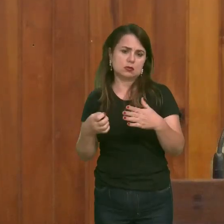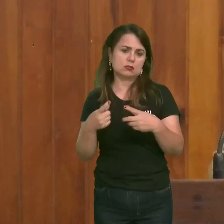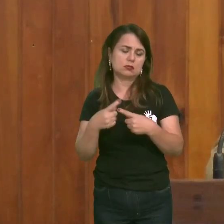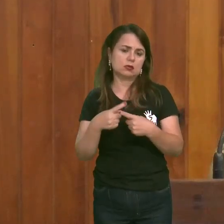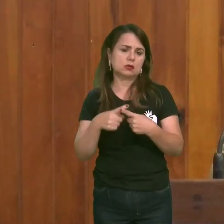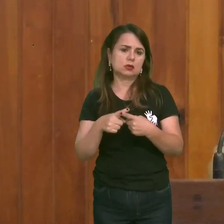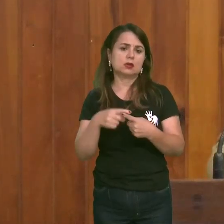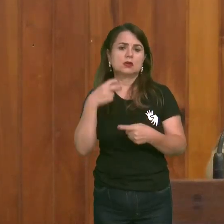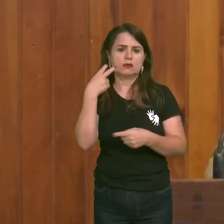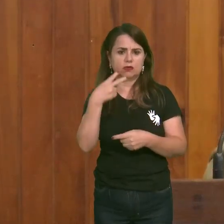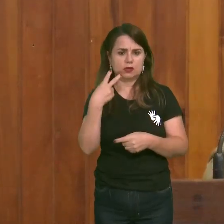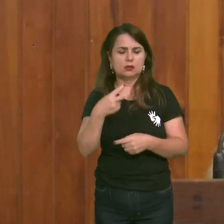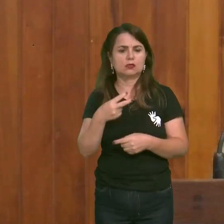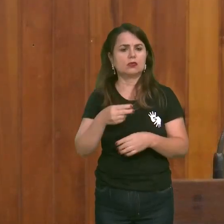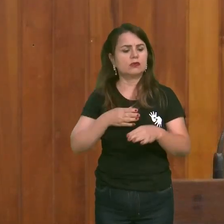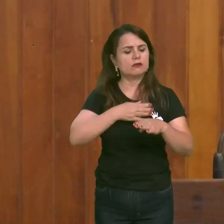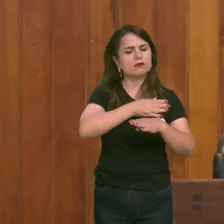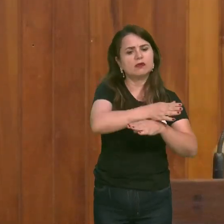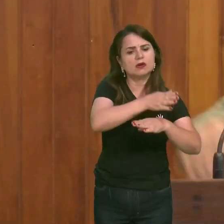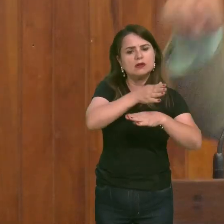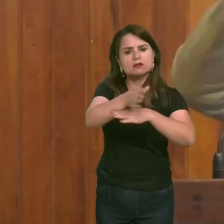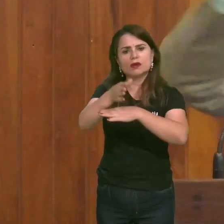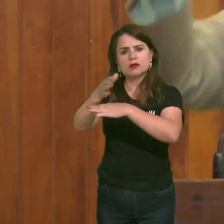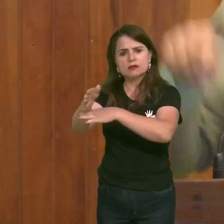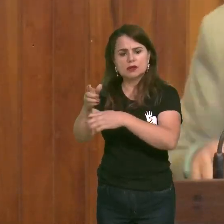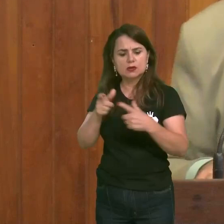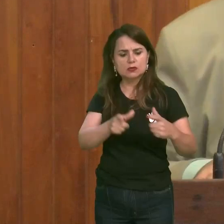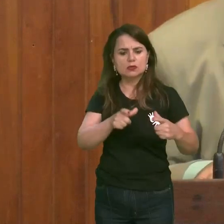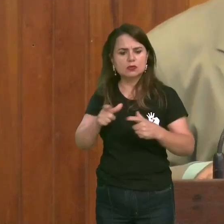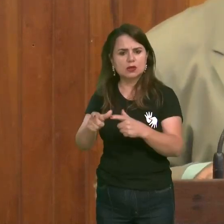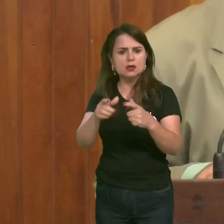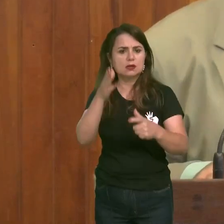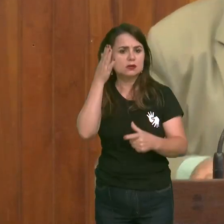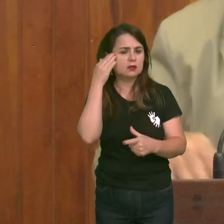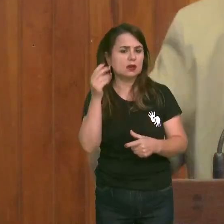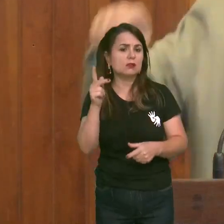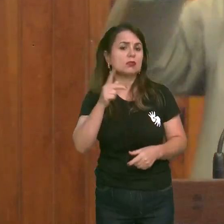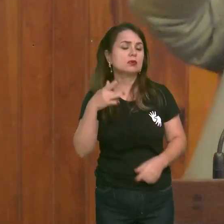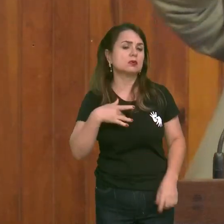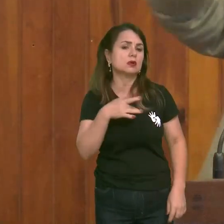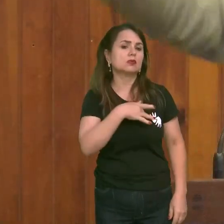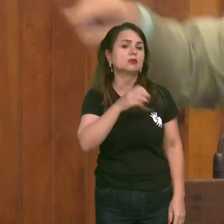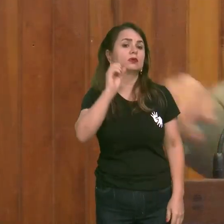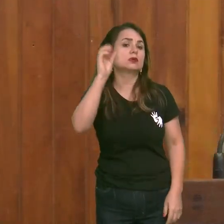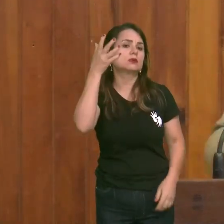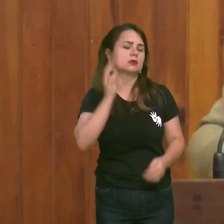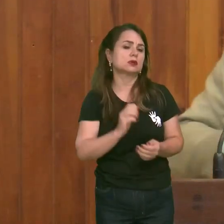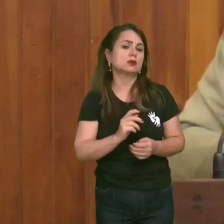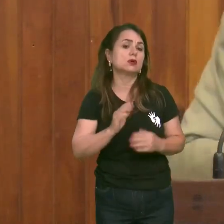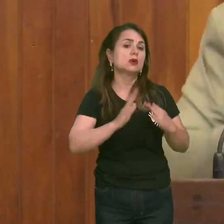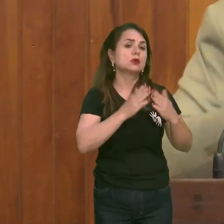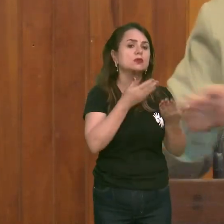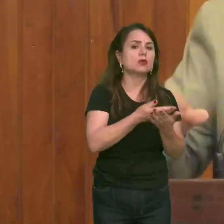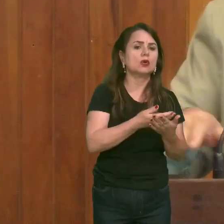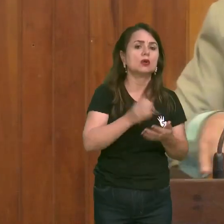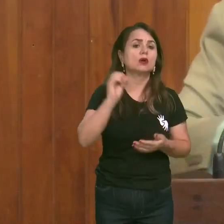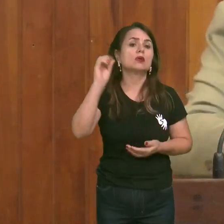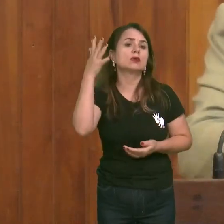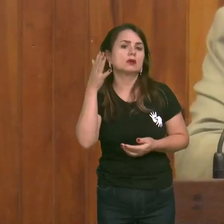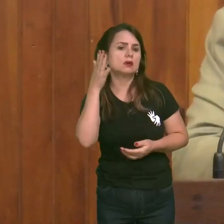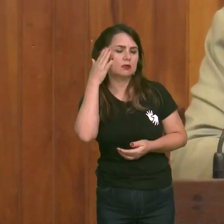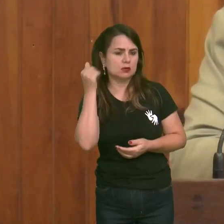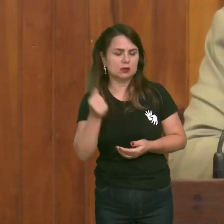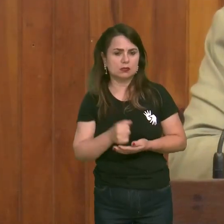vai lá no bairro vai na periferia sabe o que tá acontecendo no posto de saúde sabe o que tá acontecendo na UBS sabe que tá acontecendo na escola sabe o que tá acontecendo enfim